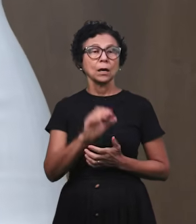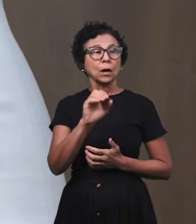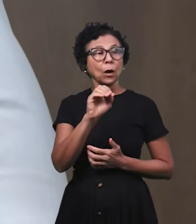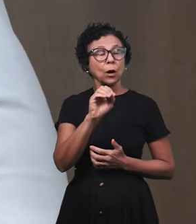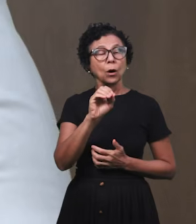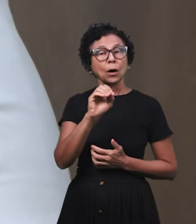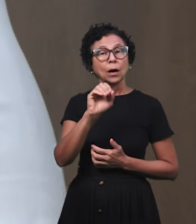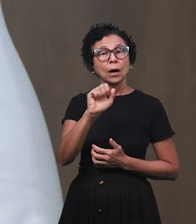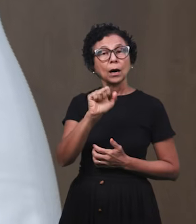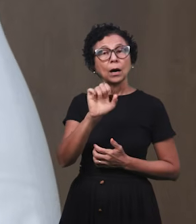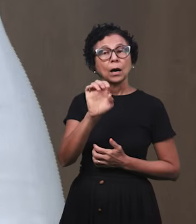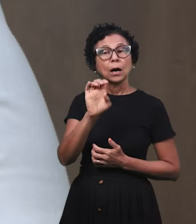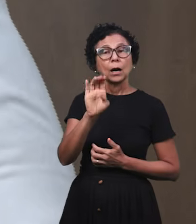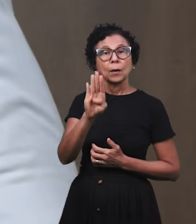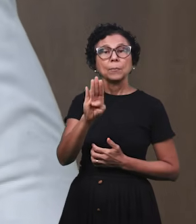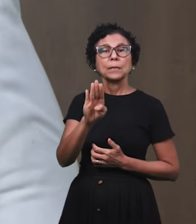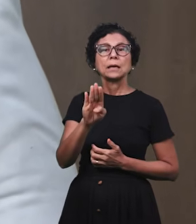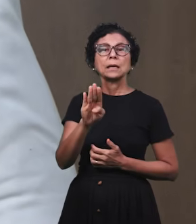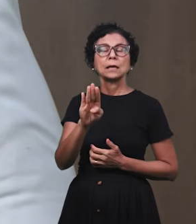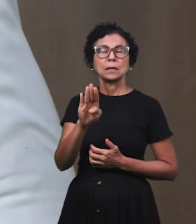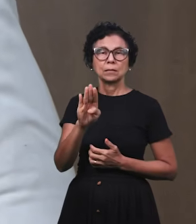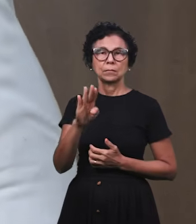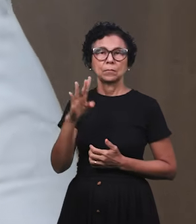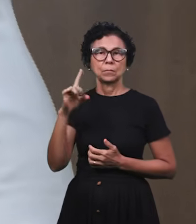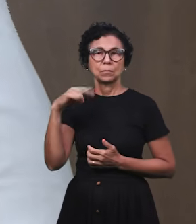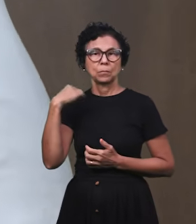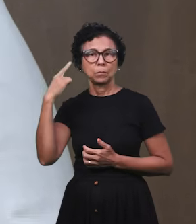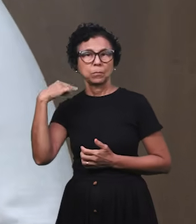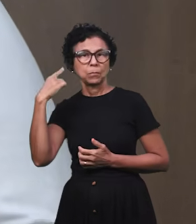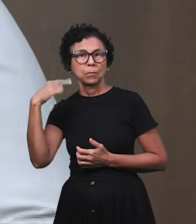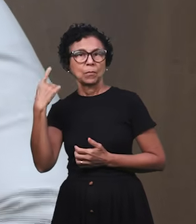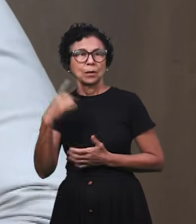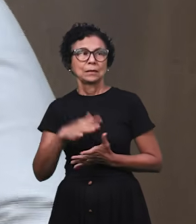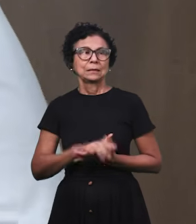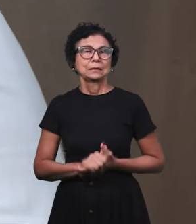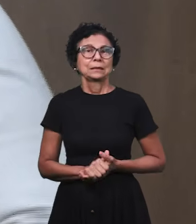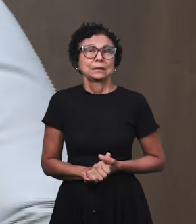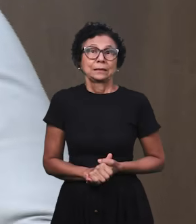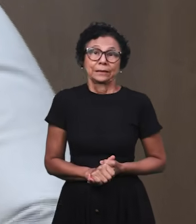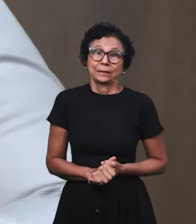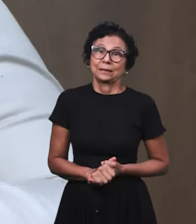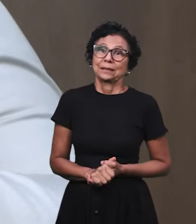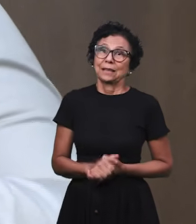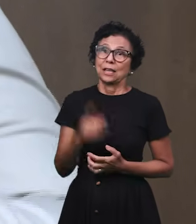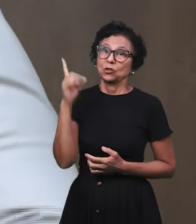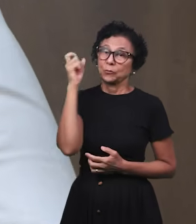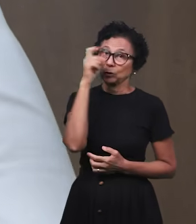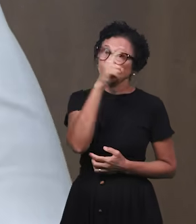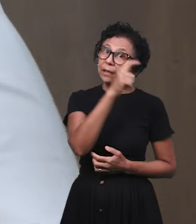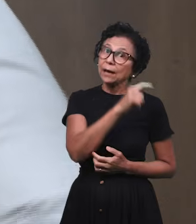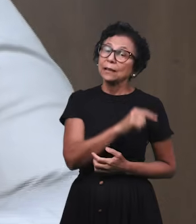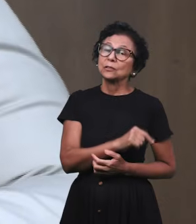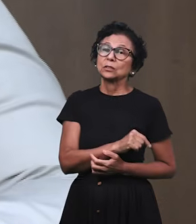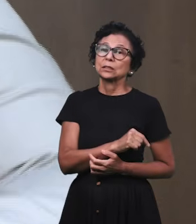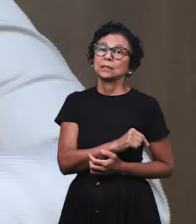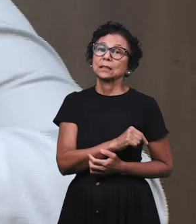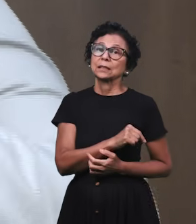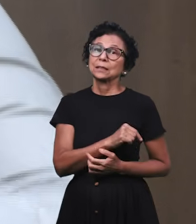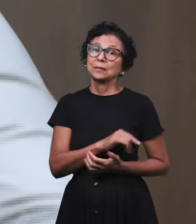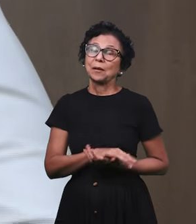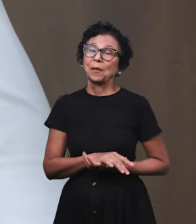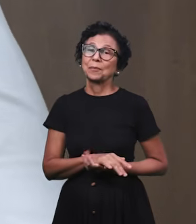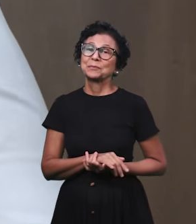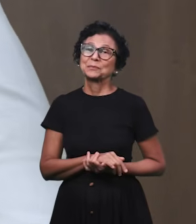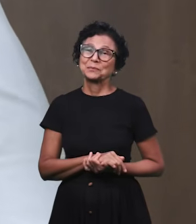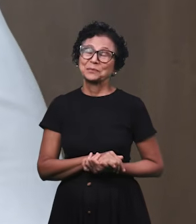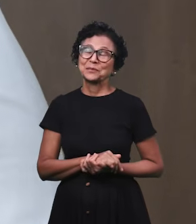terror dos estudantes de direito. Ali, chegando no 7º período, já começa a ansiedade, como é que vai ser a prova, será que eu vou passar de